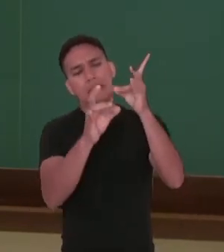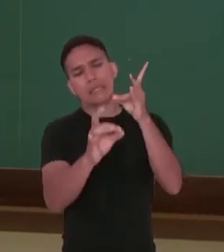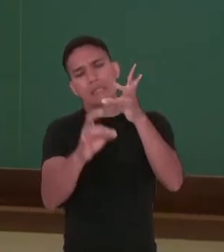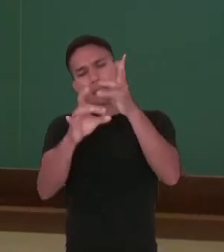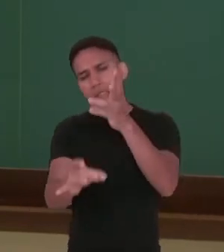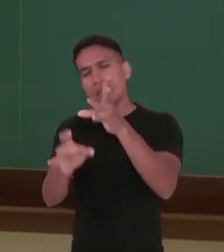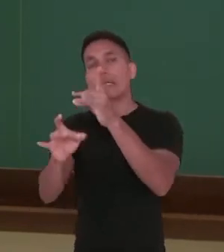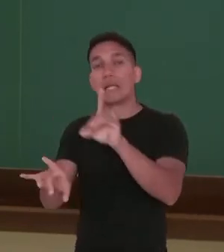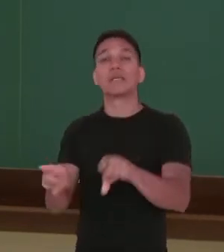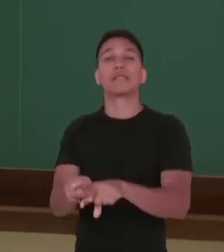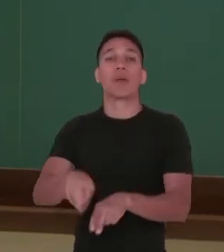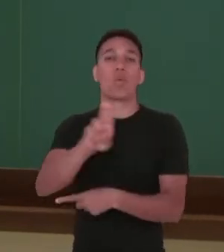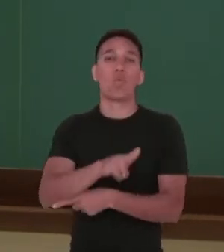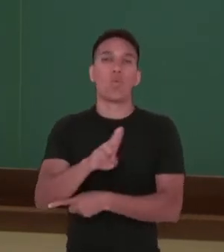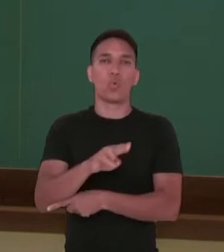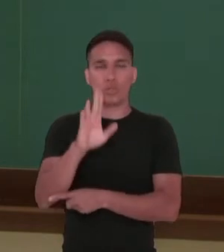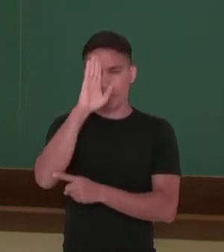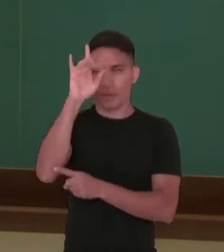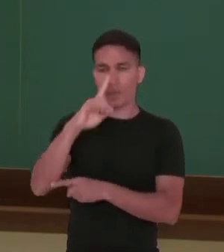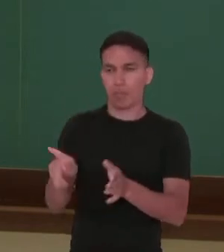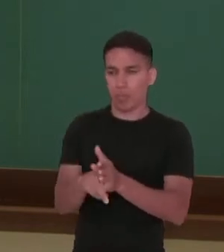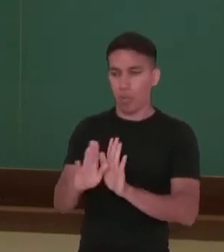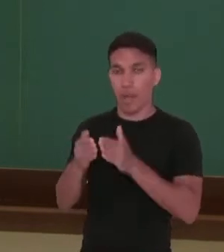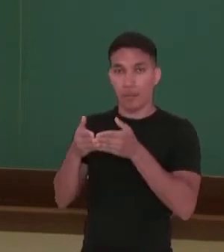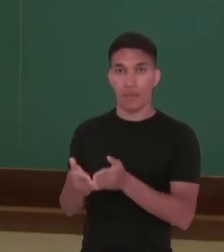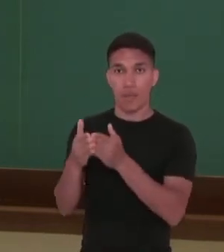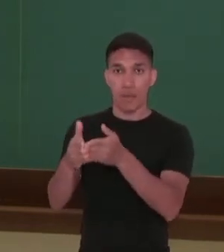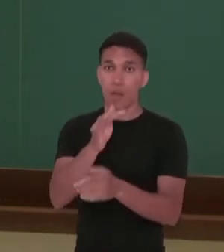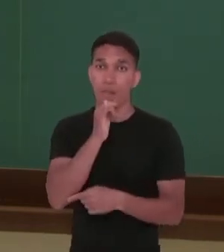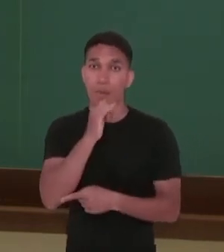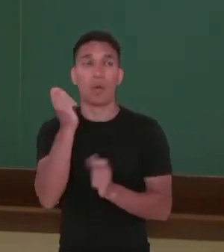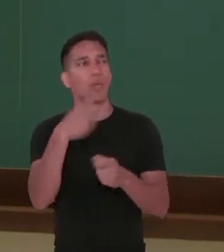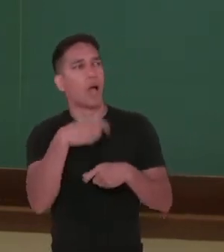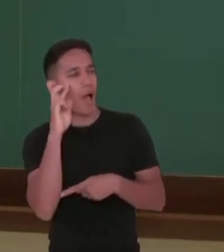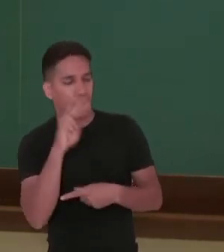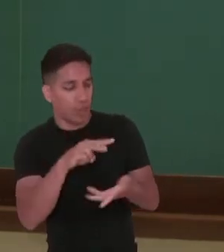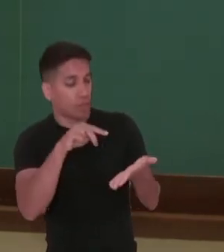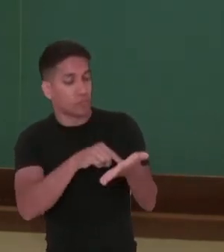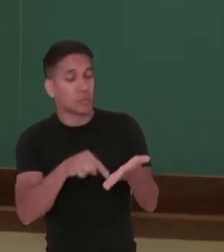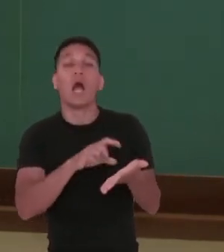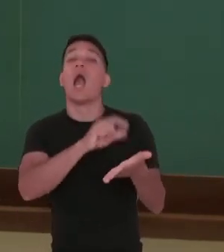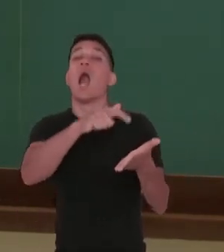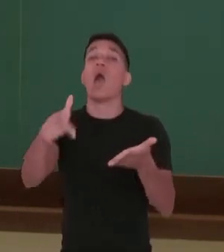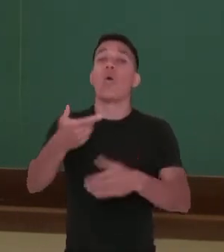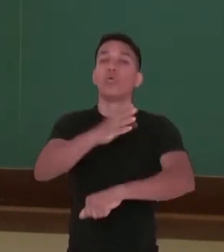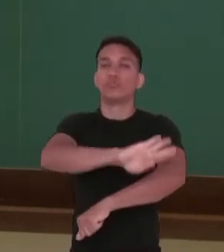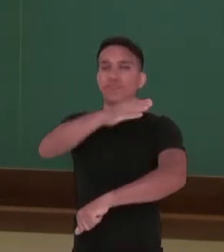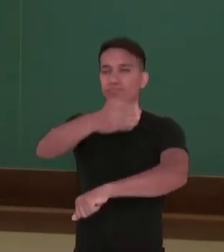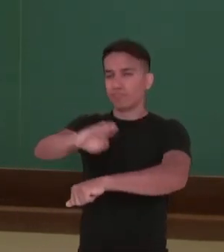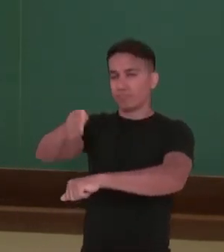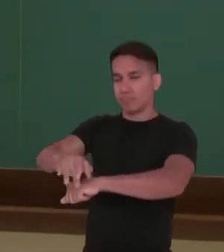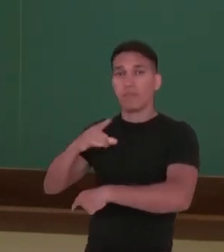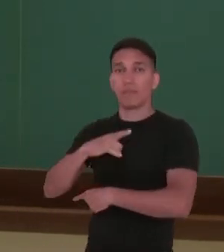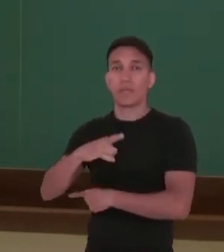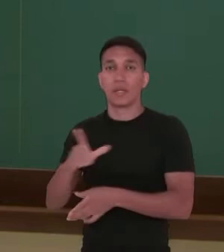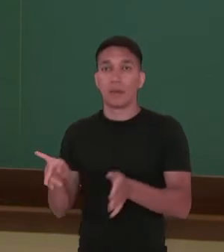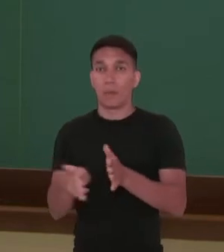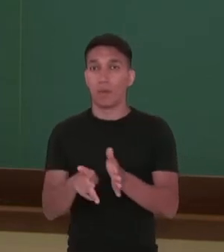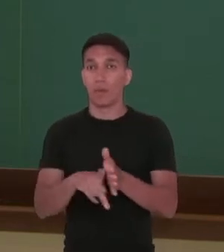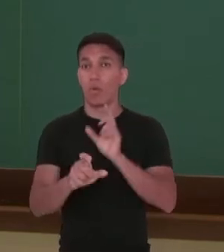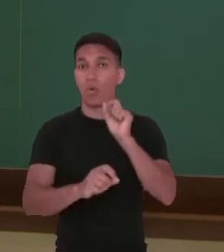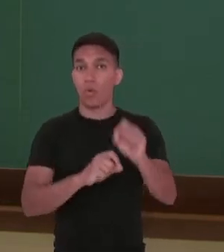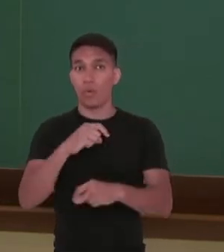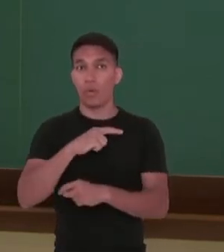utilizada na navegação, onde você poderá ter, por exemplo, as montanhas, né? Elas tanto